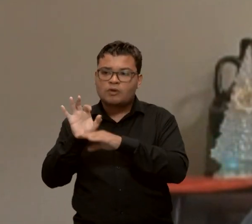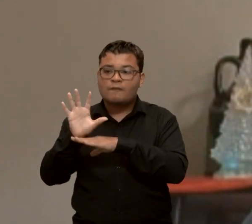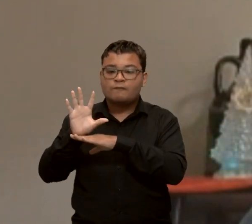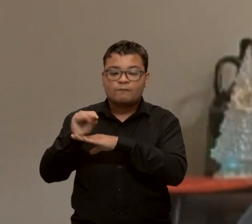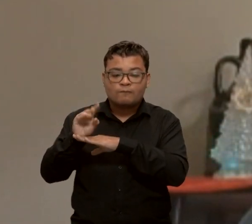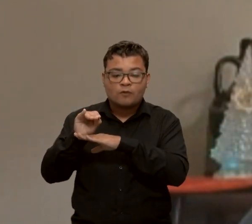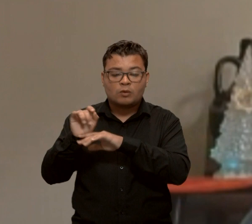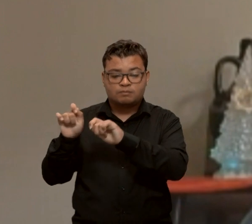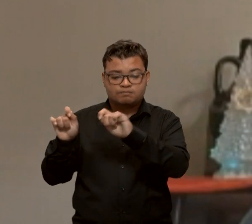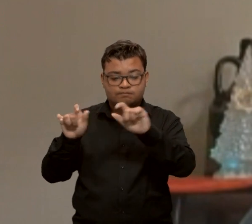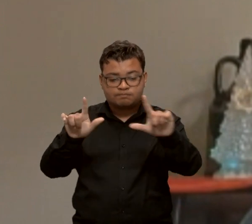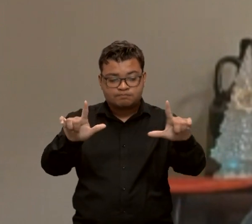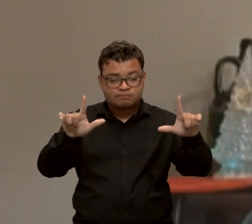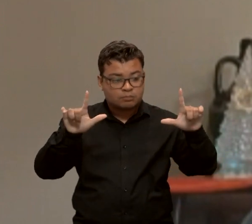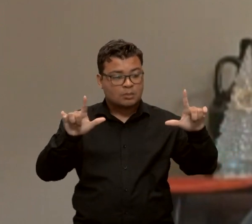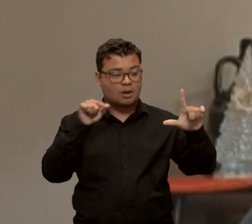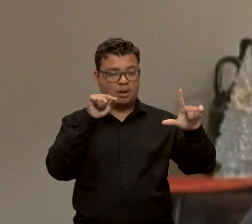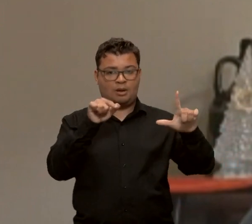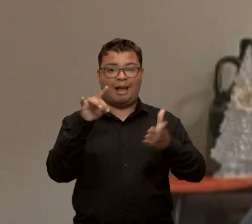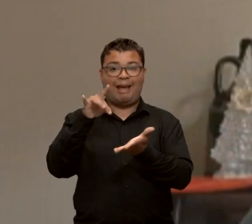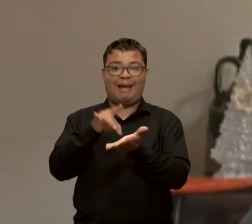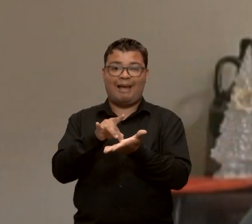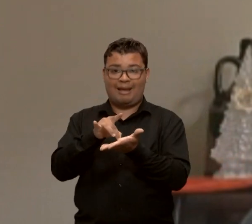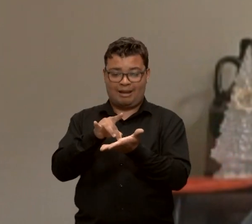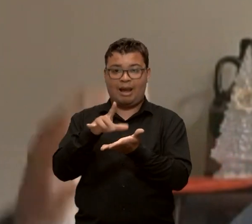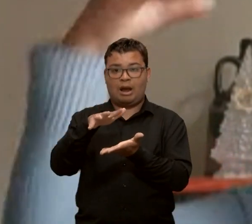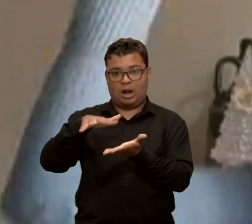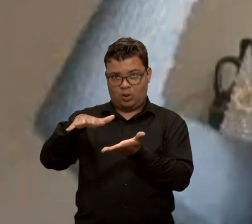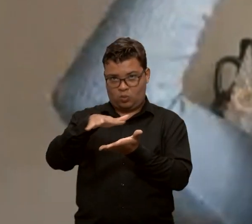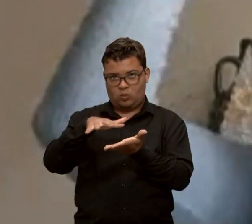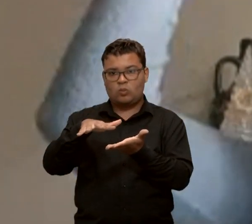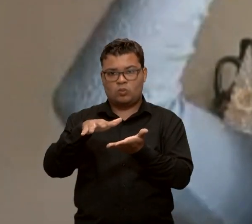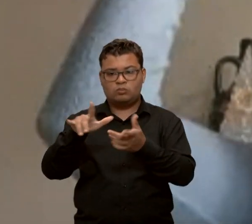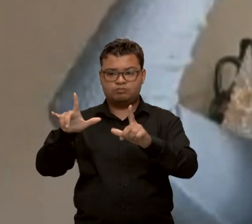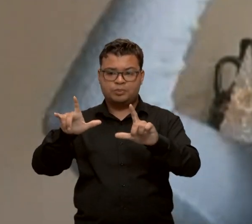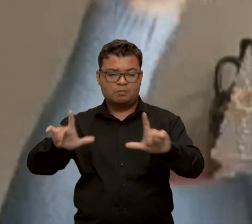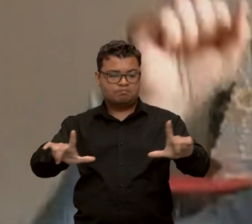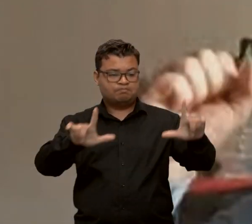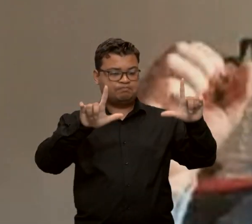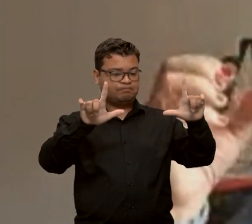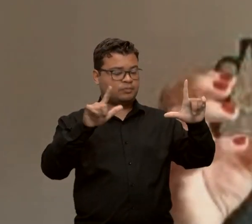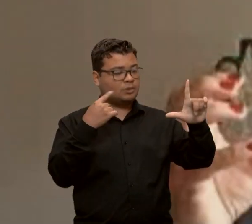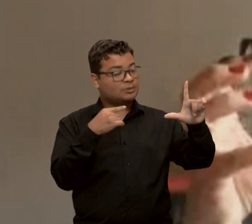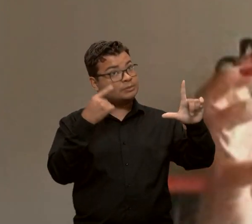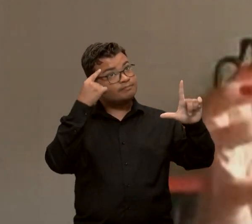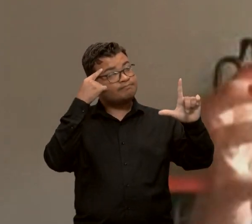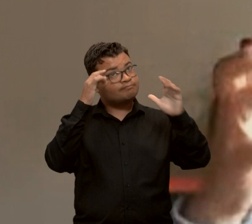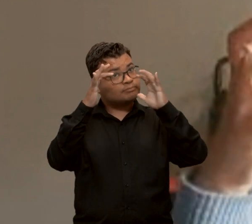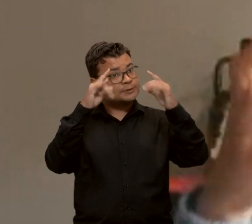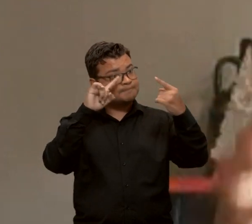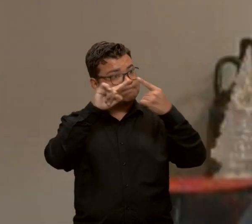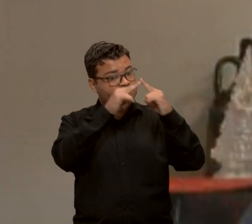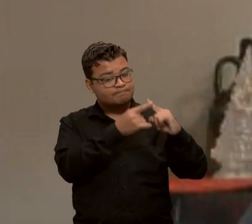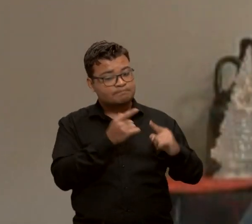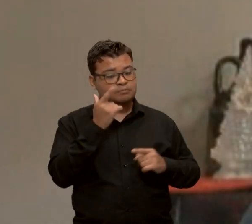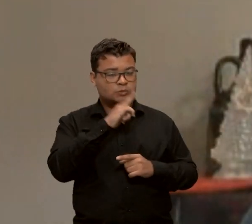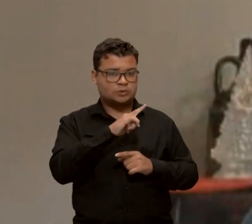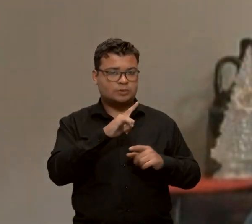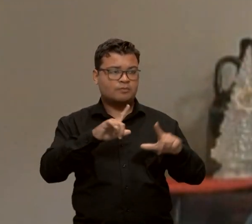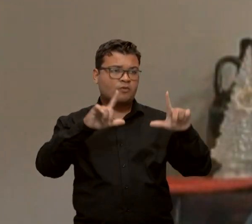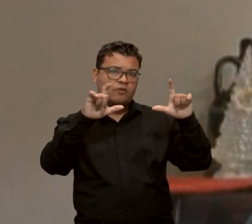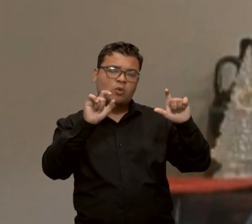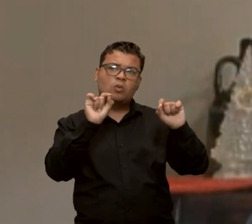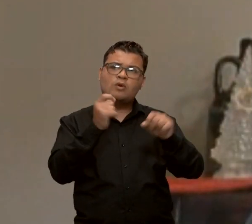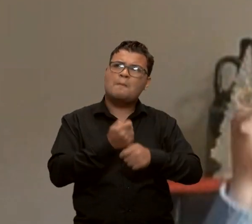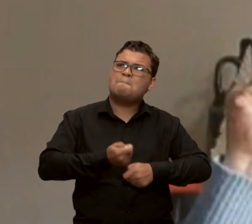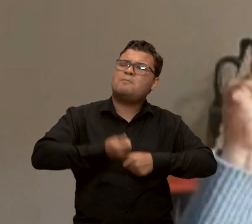fotografias reais do que a gente pretende fazer conexão interna. Então, nós vamos mostrar fotos de fogos,